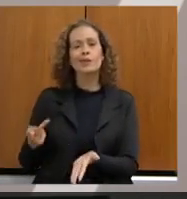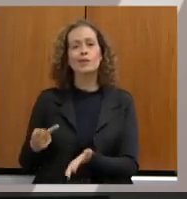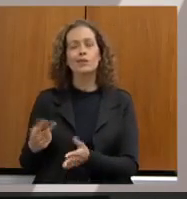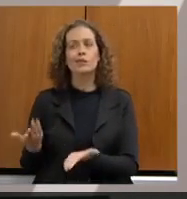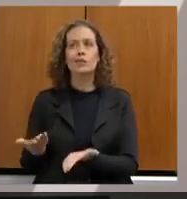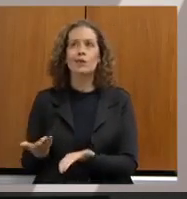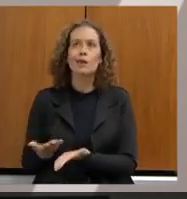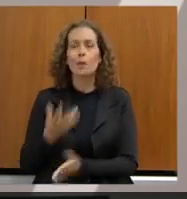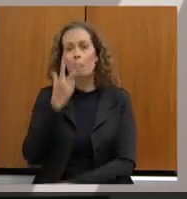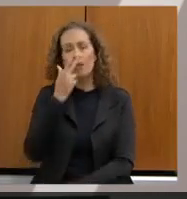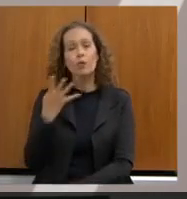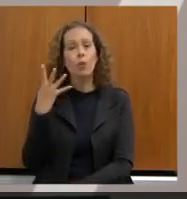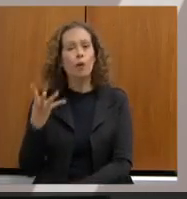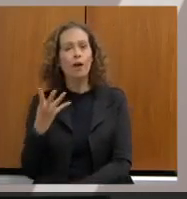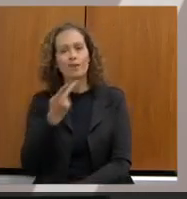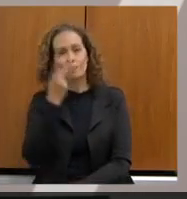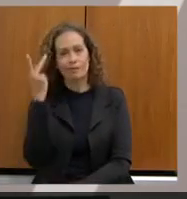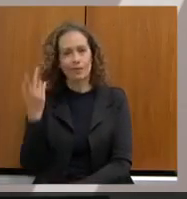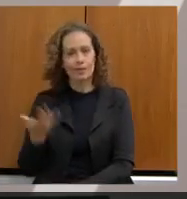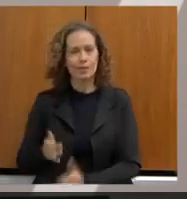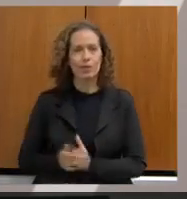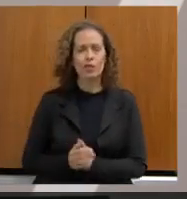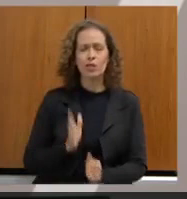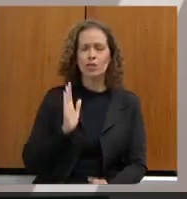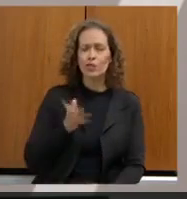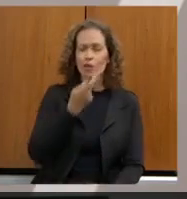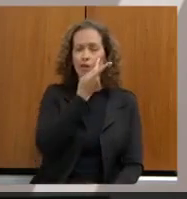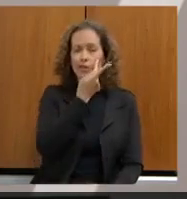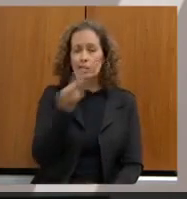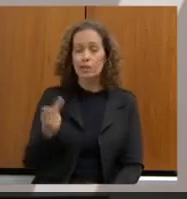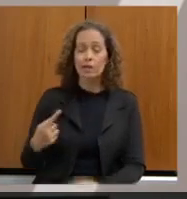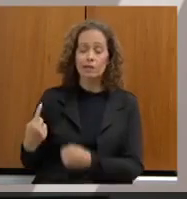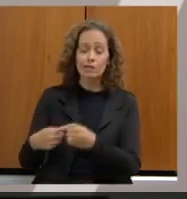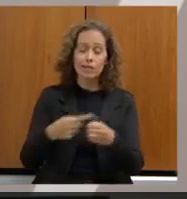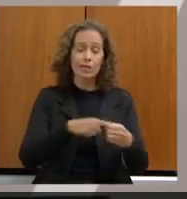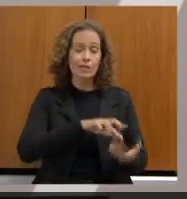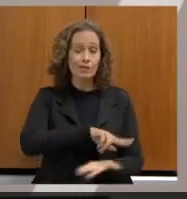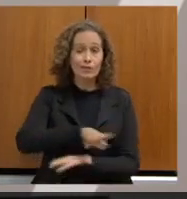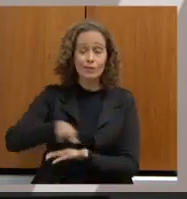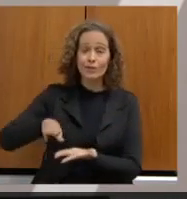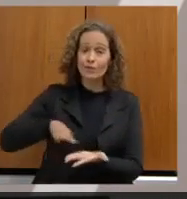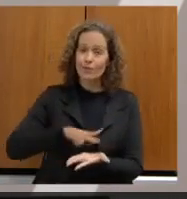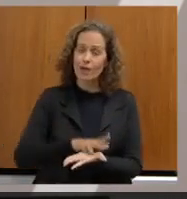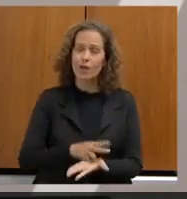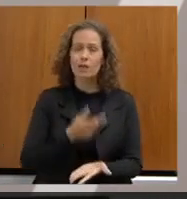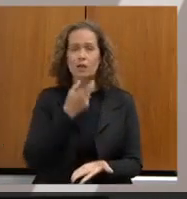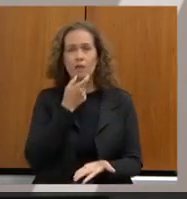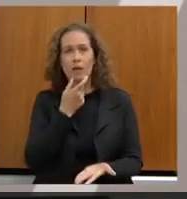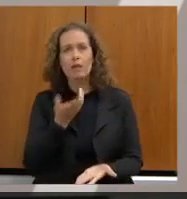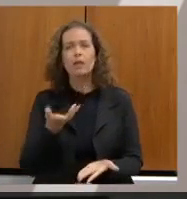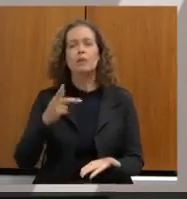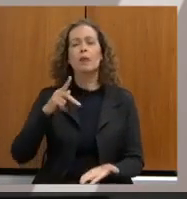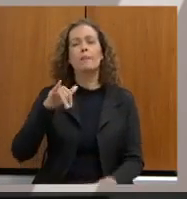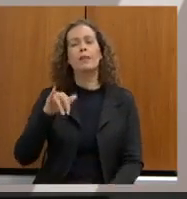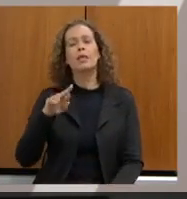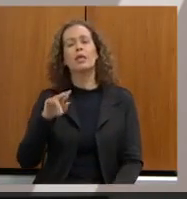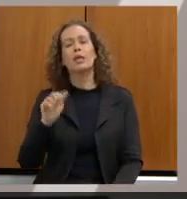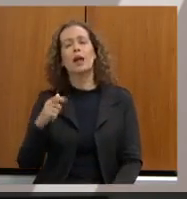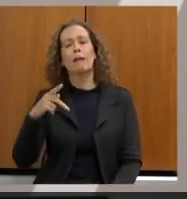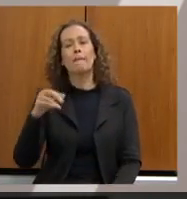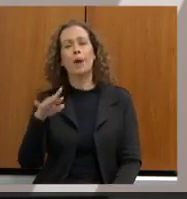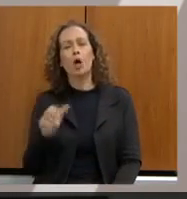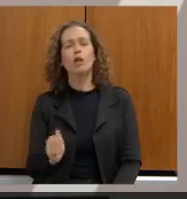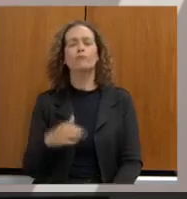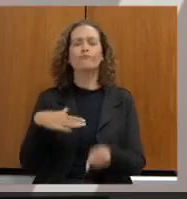Luzia tive Lavra Steven Pirapora tive em várias outras a cozinha e acompanhei de perto conversei com